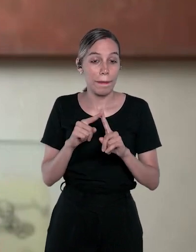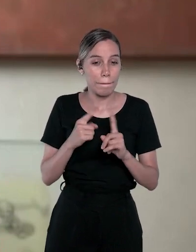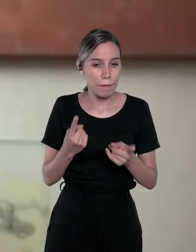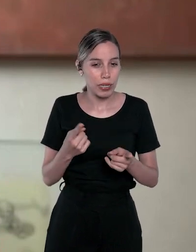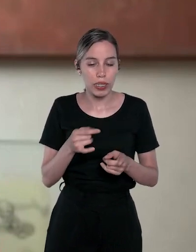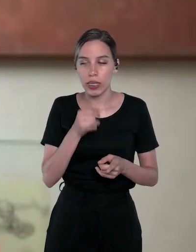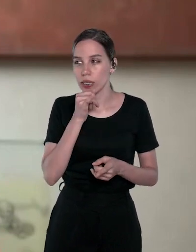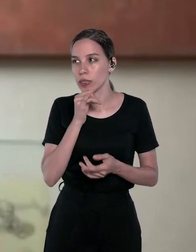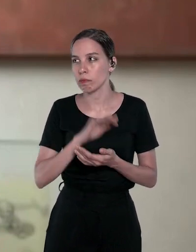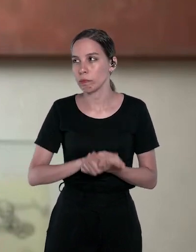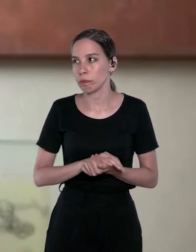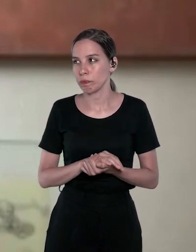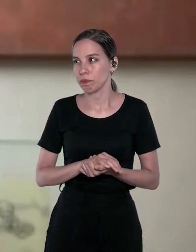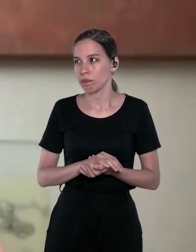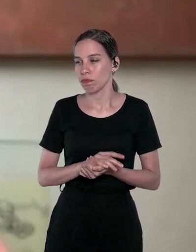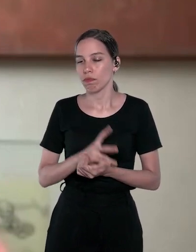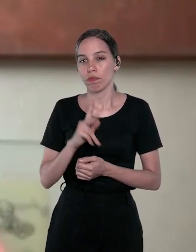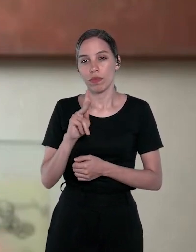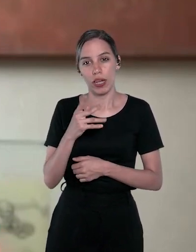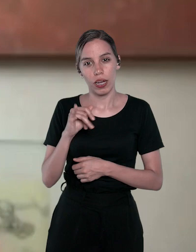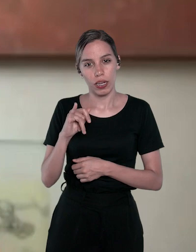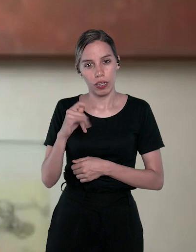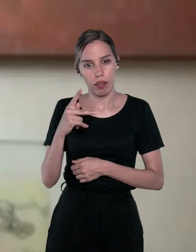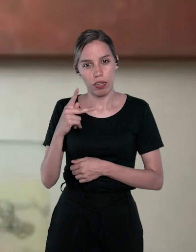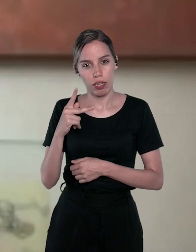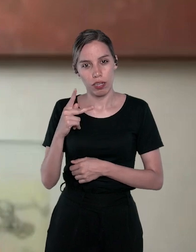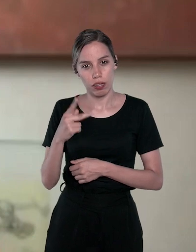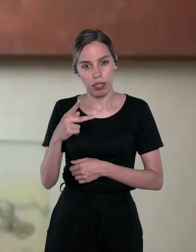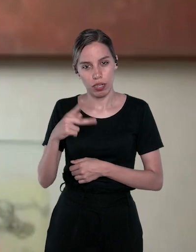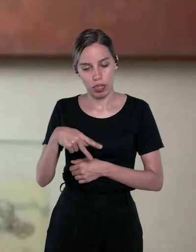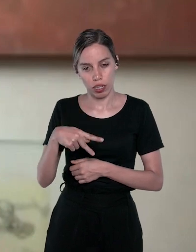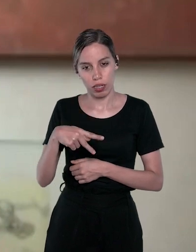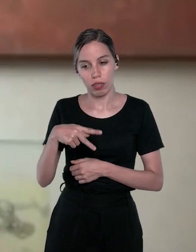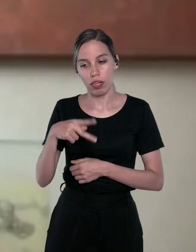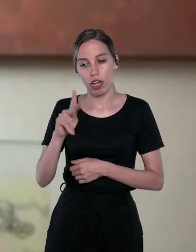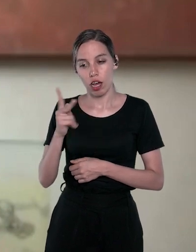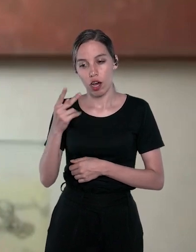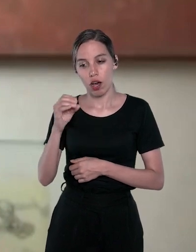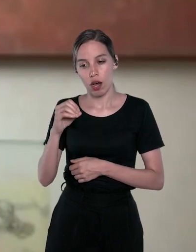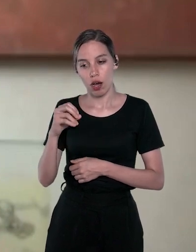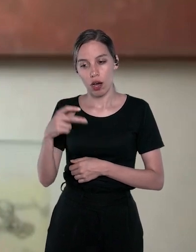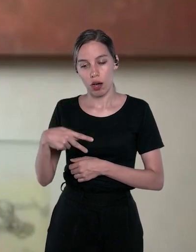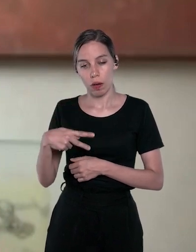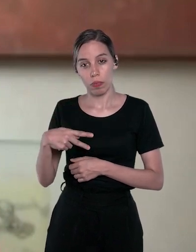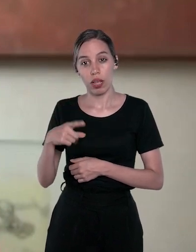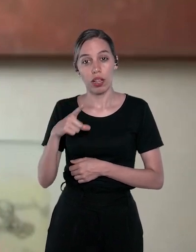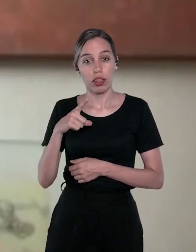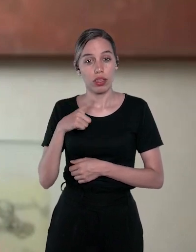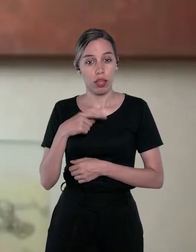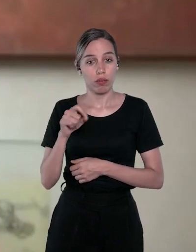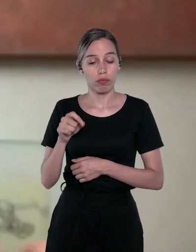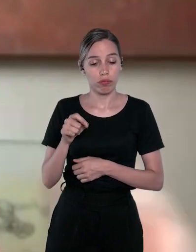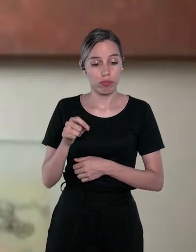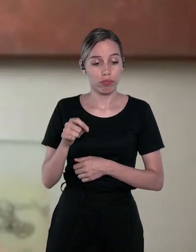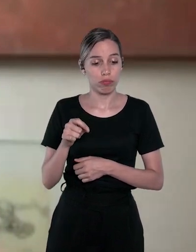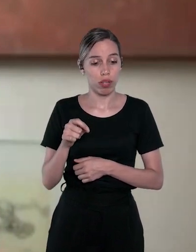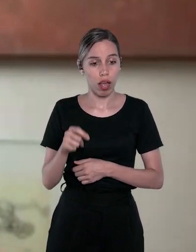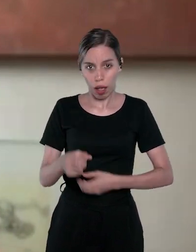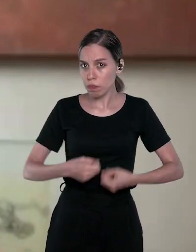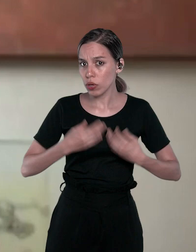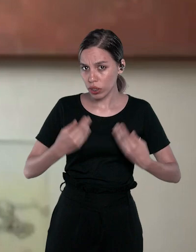hop é uma forma de poesia também. Faz parte dos substratos, toda aquela